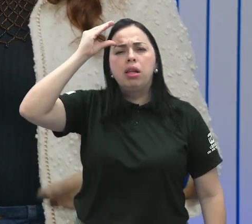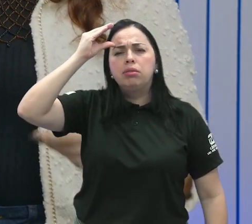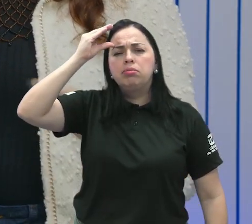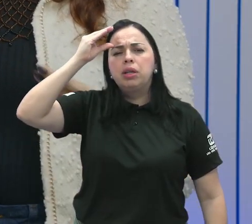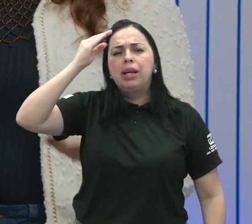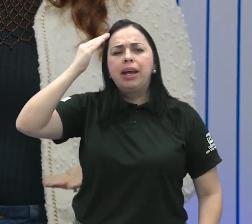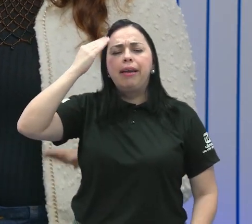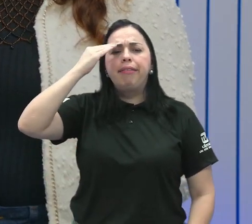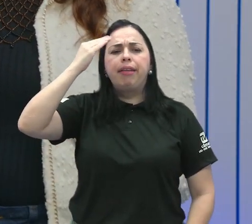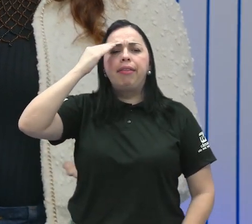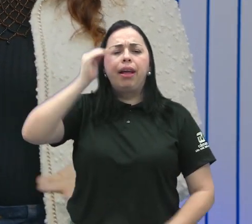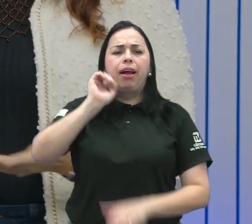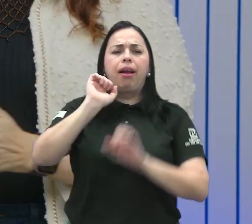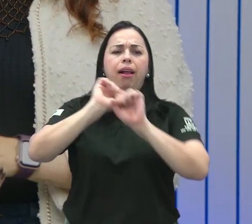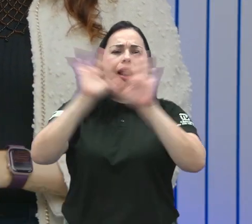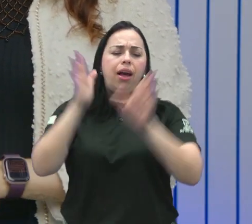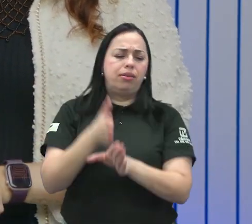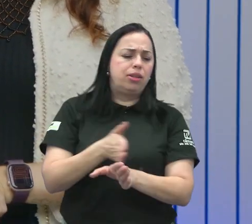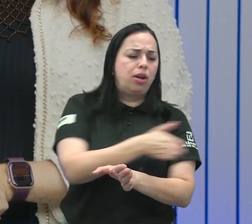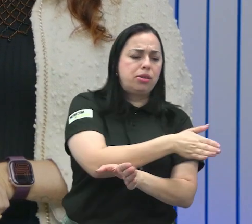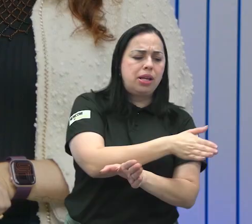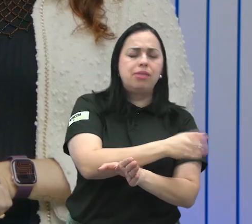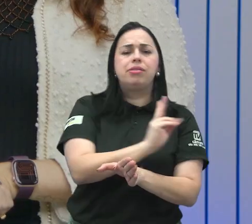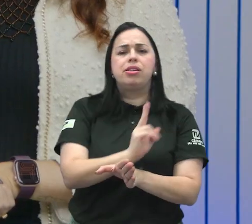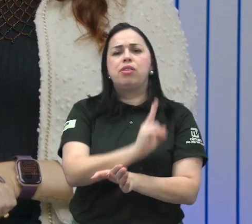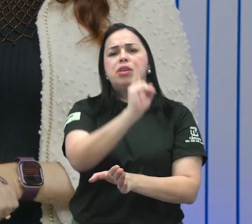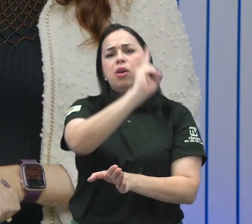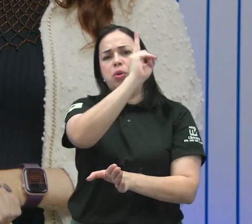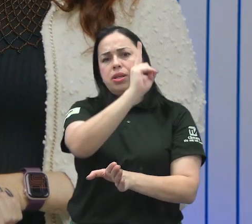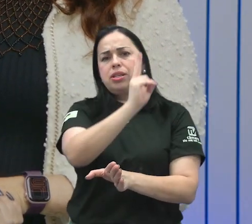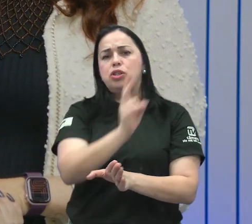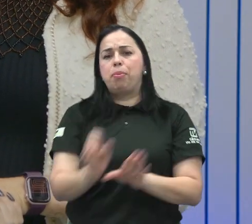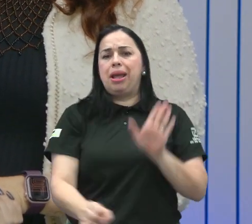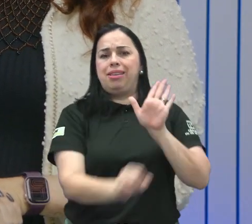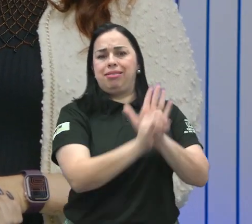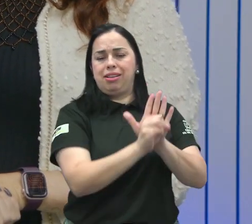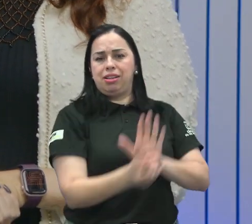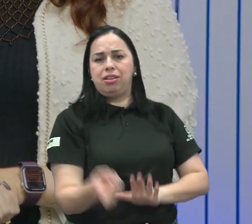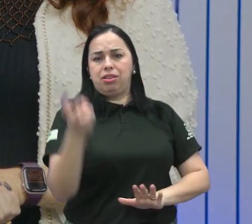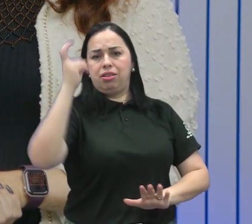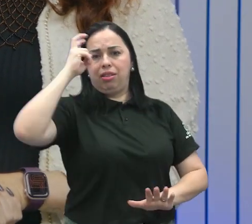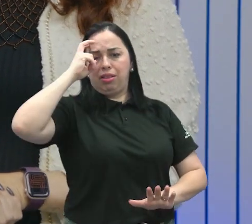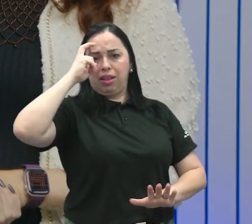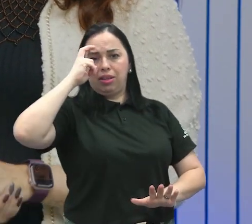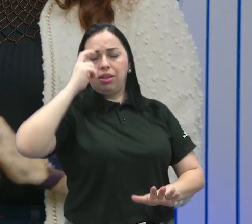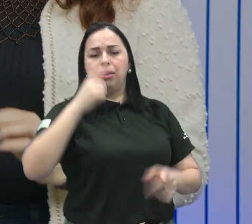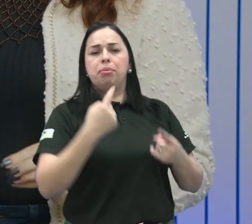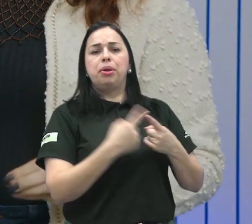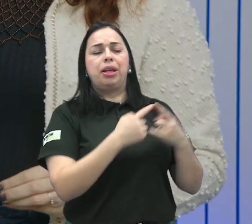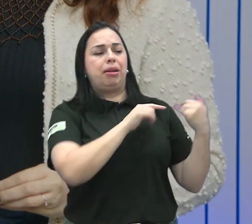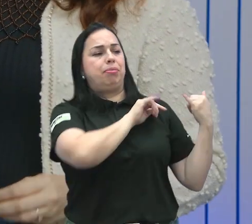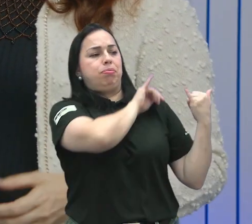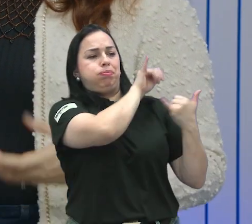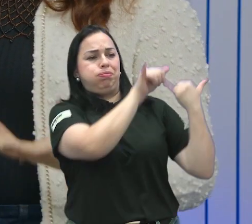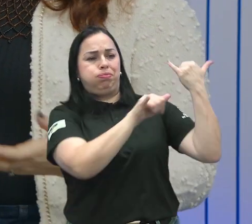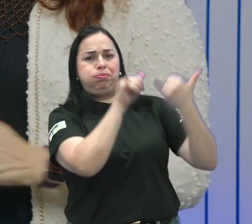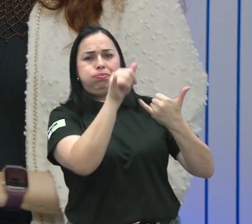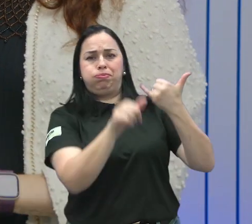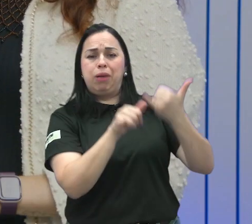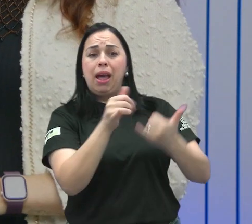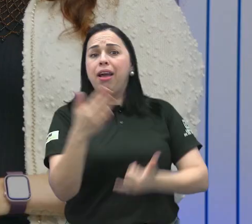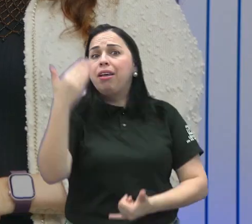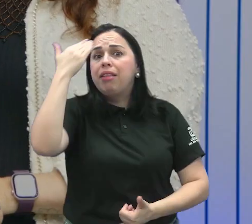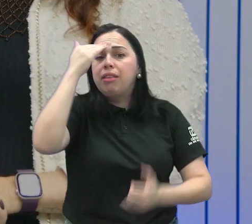possamos conhecer e entender este outro lado da história, com a conscientização sobre as nossas culturas e histórias contadas pelos